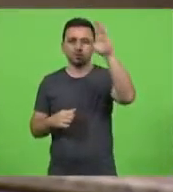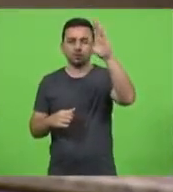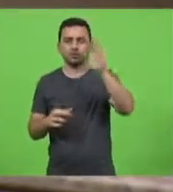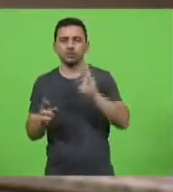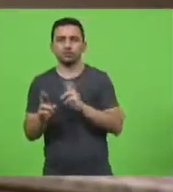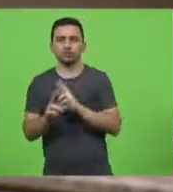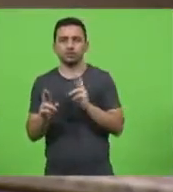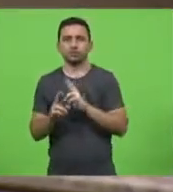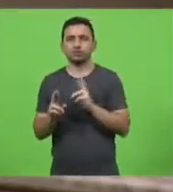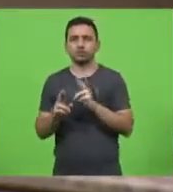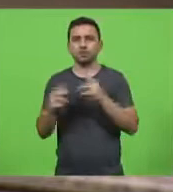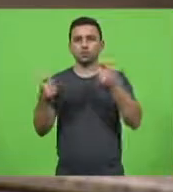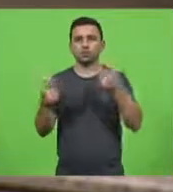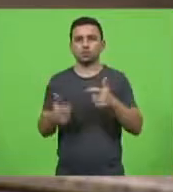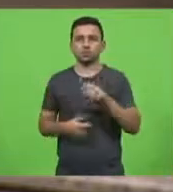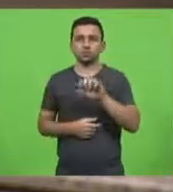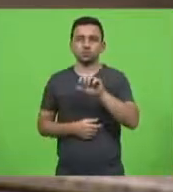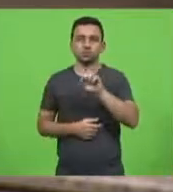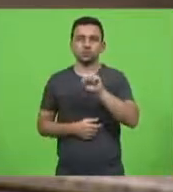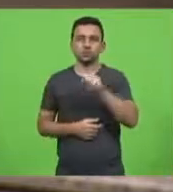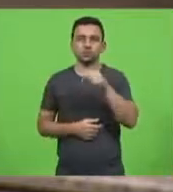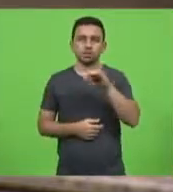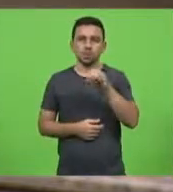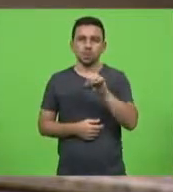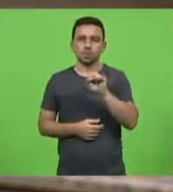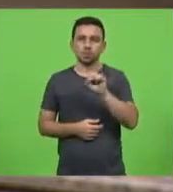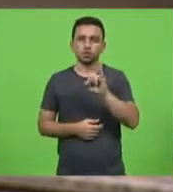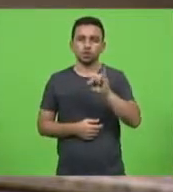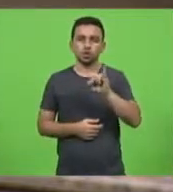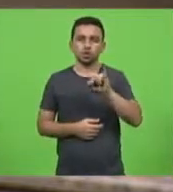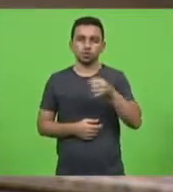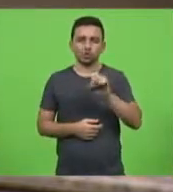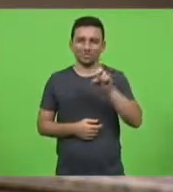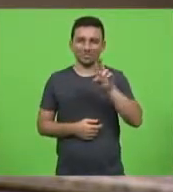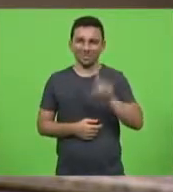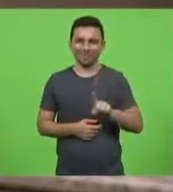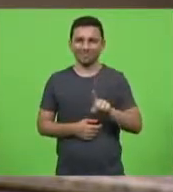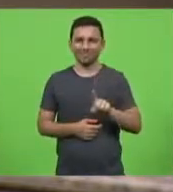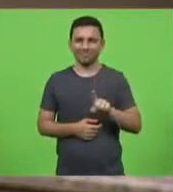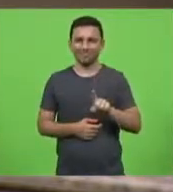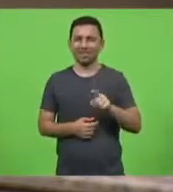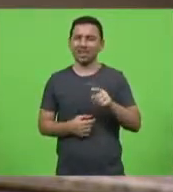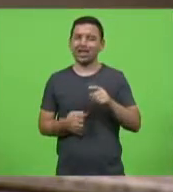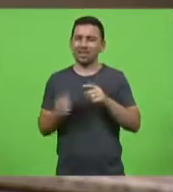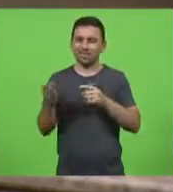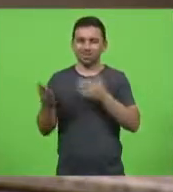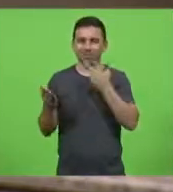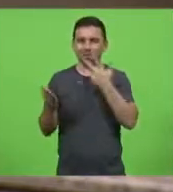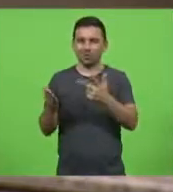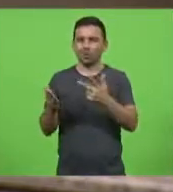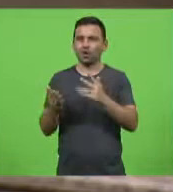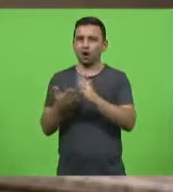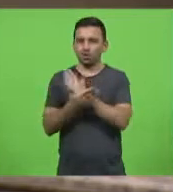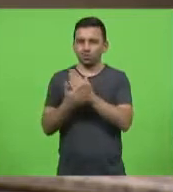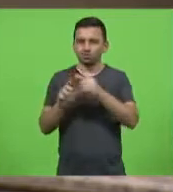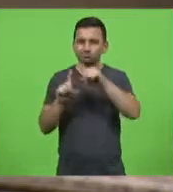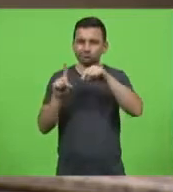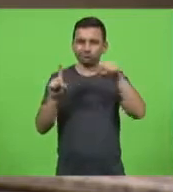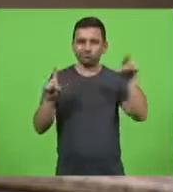José aqui, eu não sei quais são os indicadores, foram falados alguns aqui por parte do Coronel Charles, mas eu acho